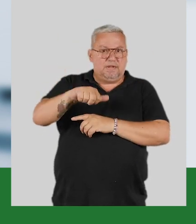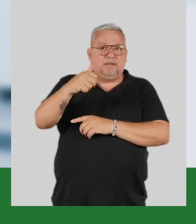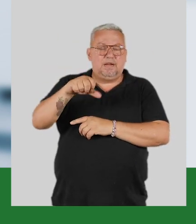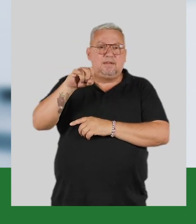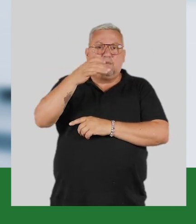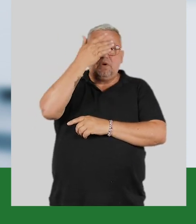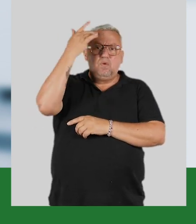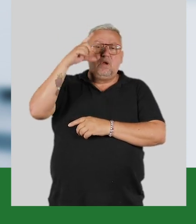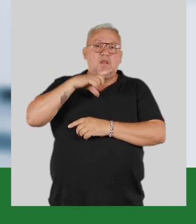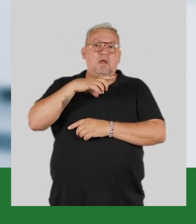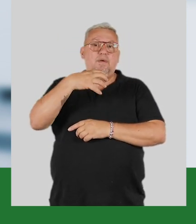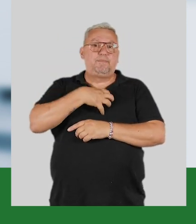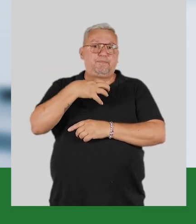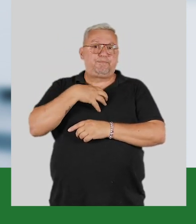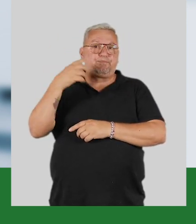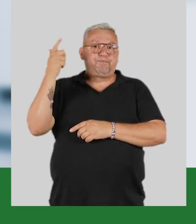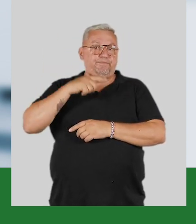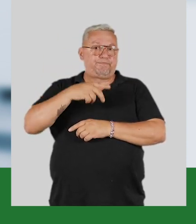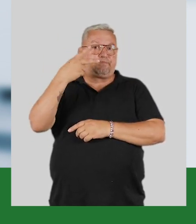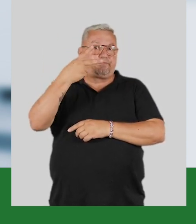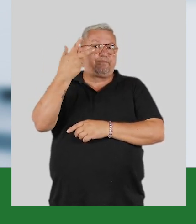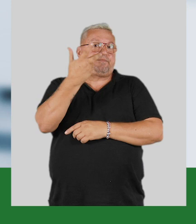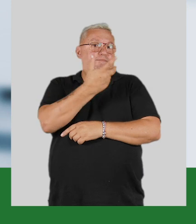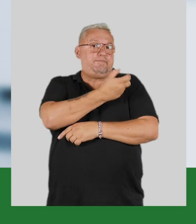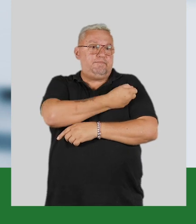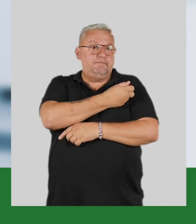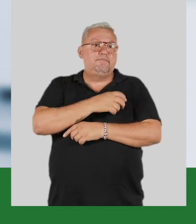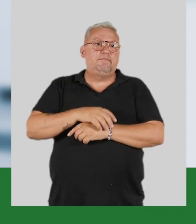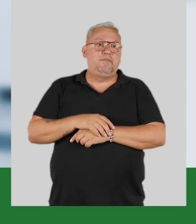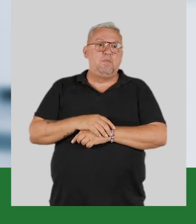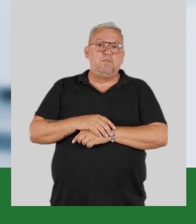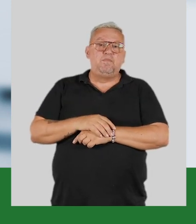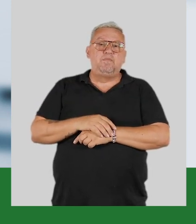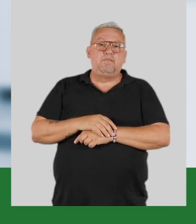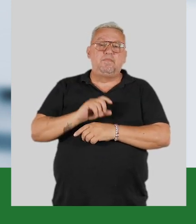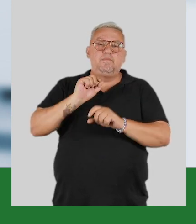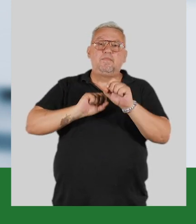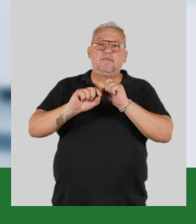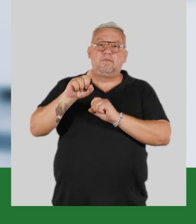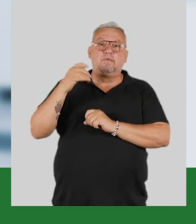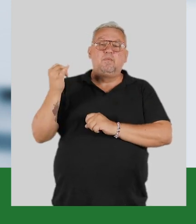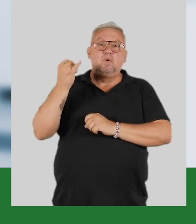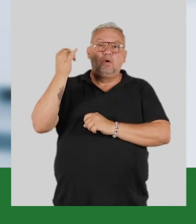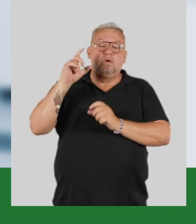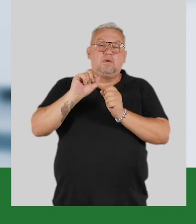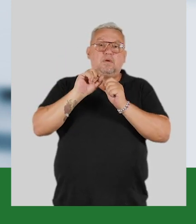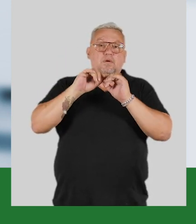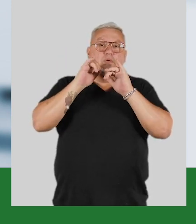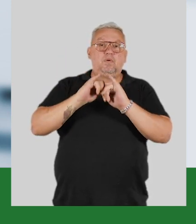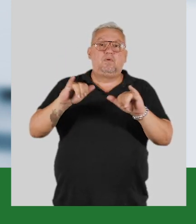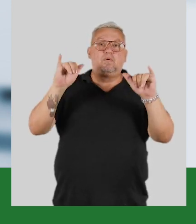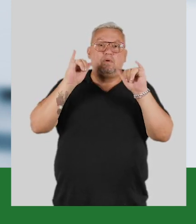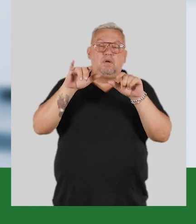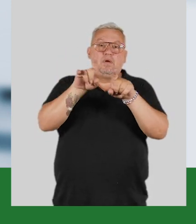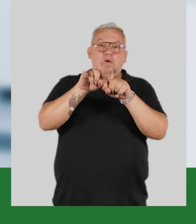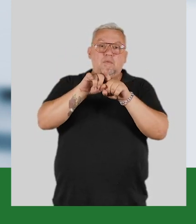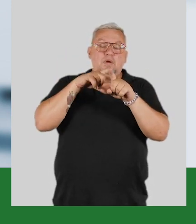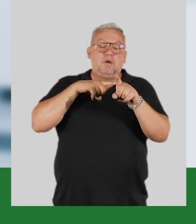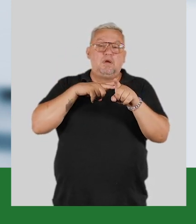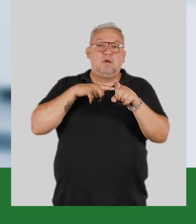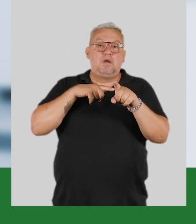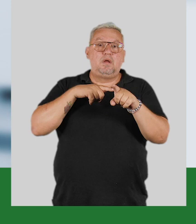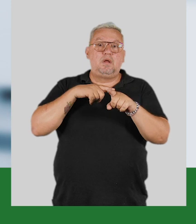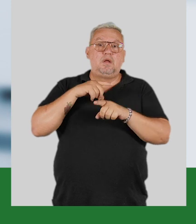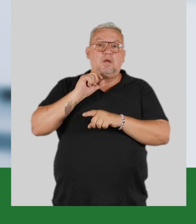pessoa tem condições de receber a segunda dose. Tá? Esses casos é importante que sejam notificados, é importante que